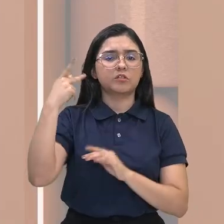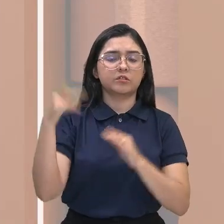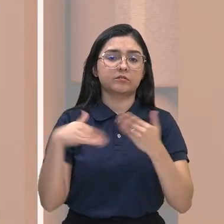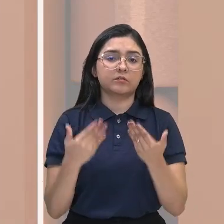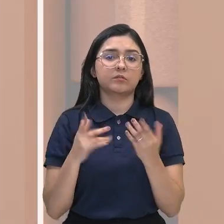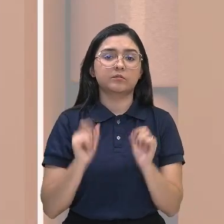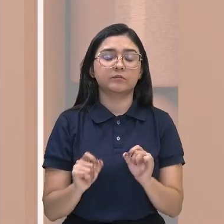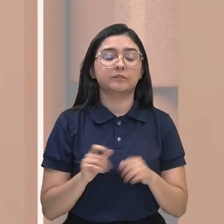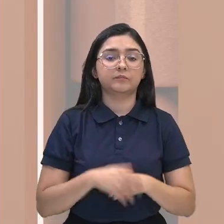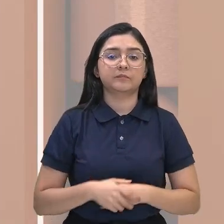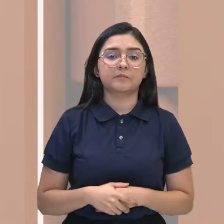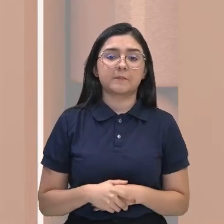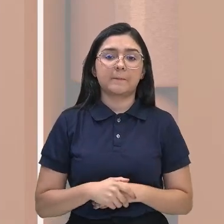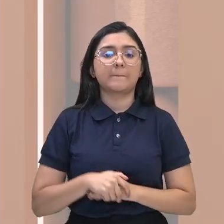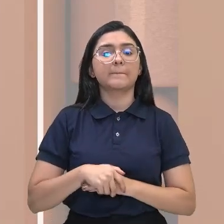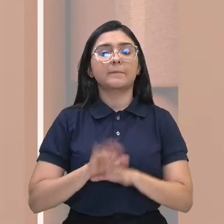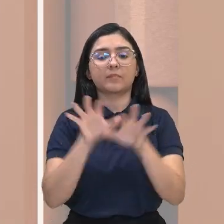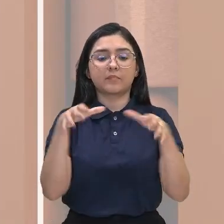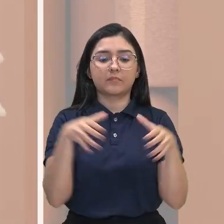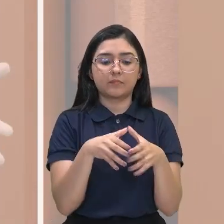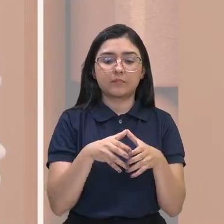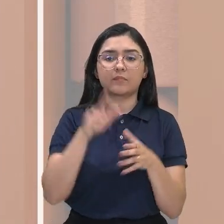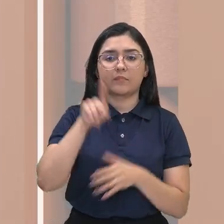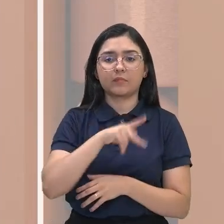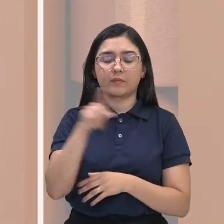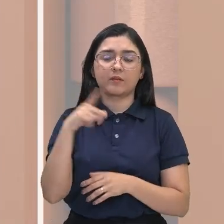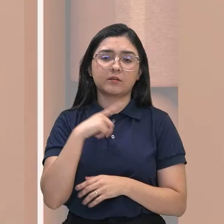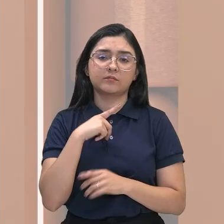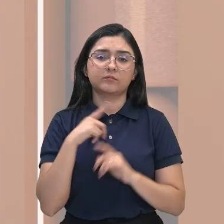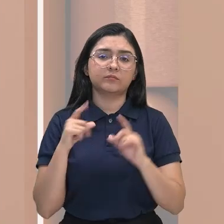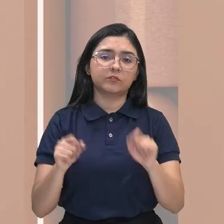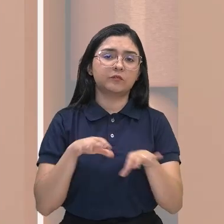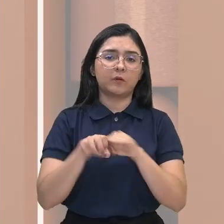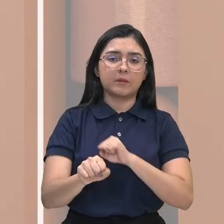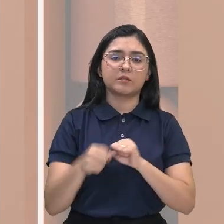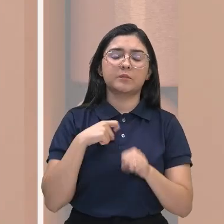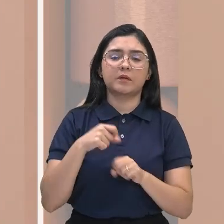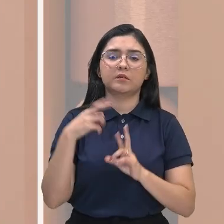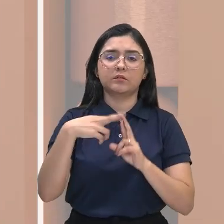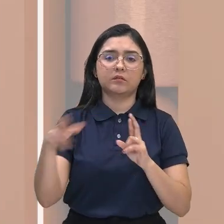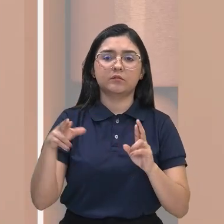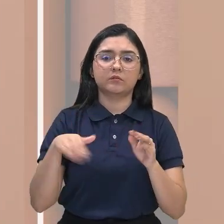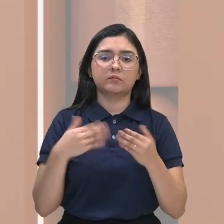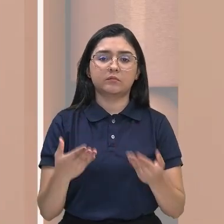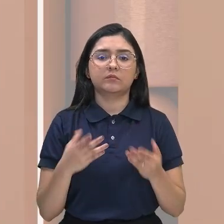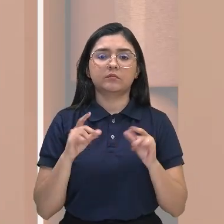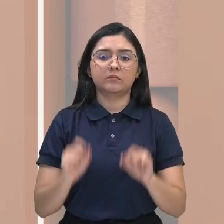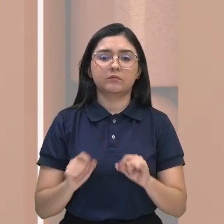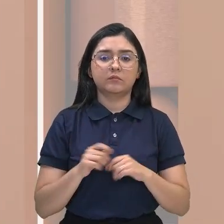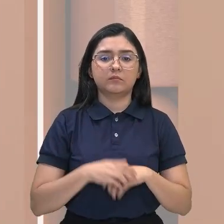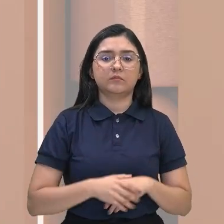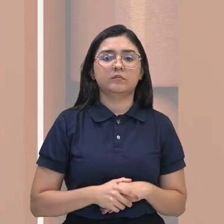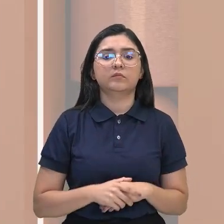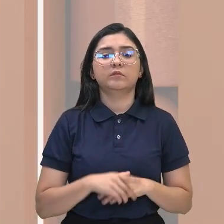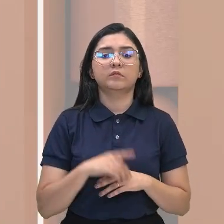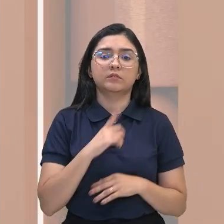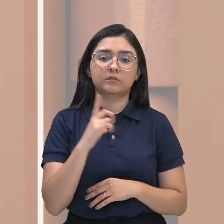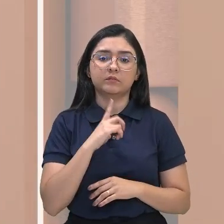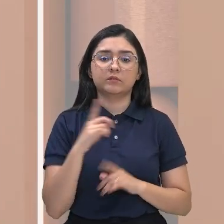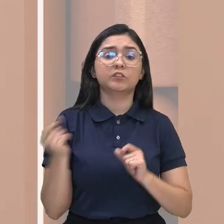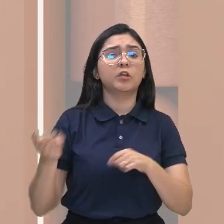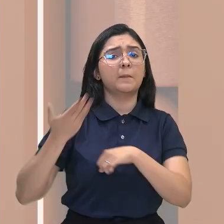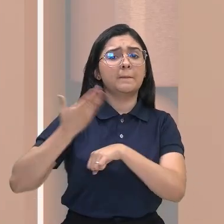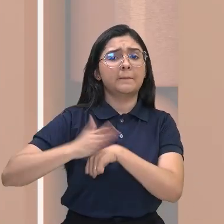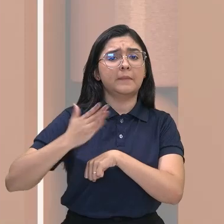levou que grande parte do clero não tivesse vocação para ser religioso e escandalizasse a sociedade com suas